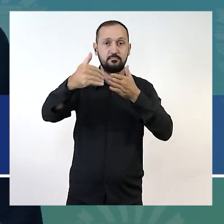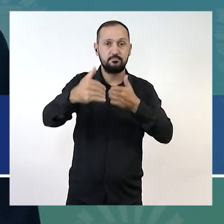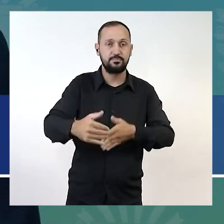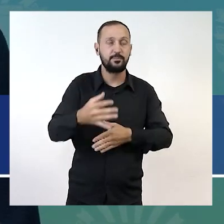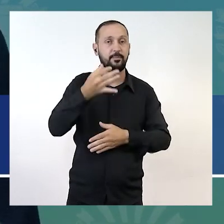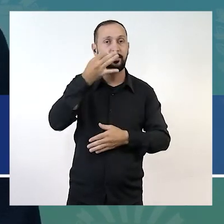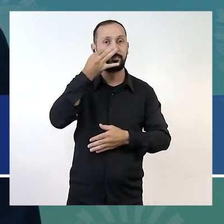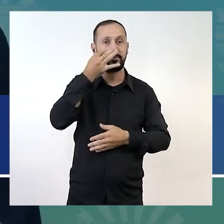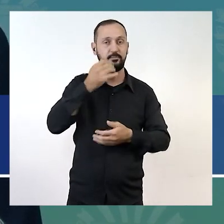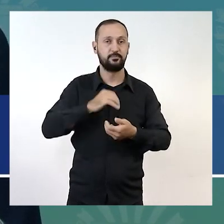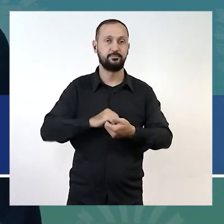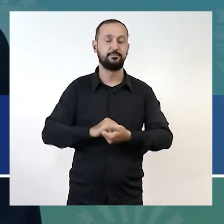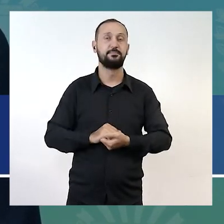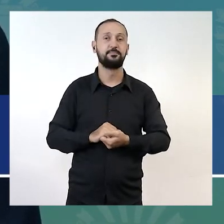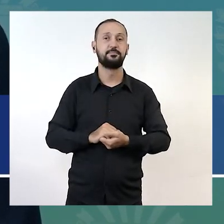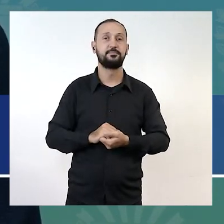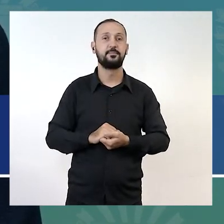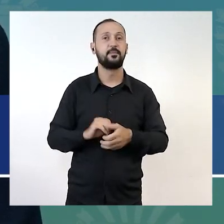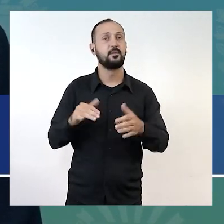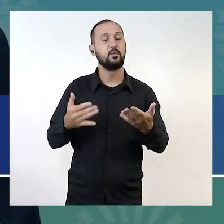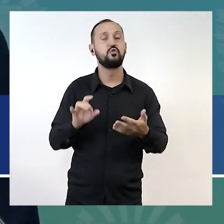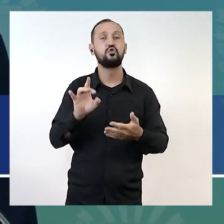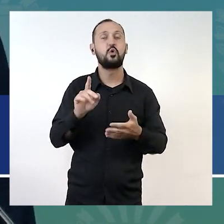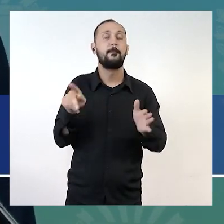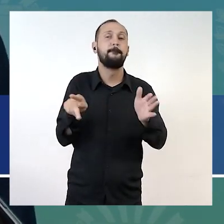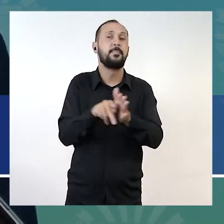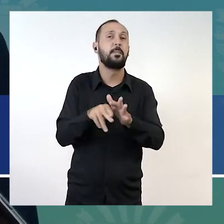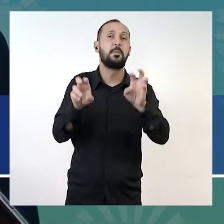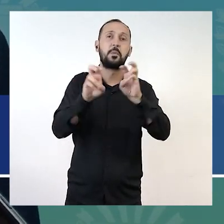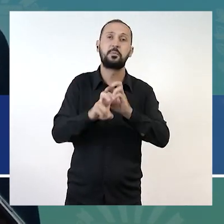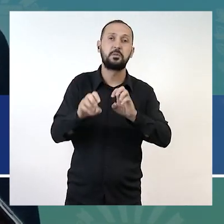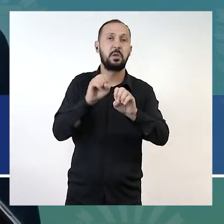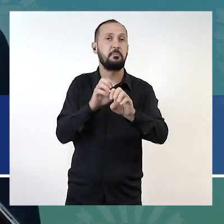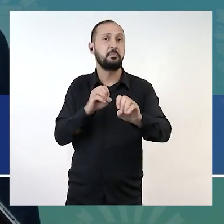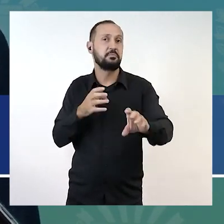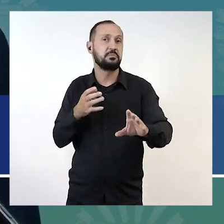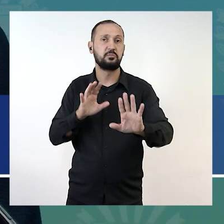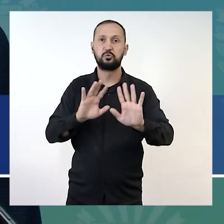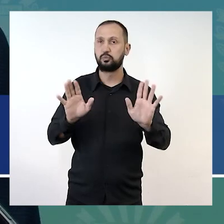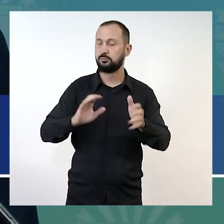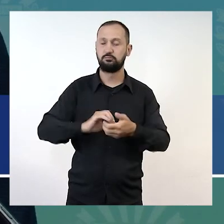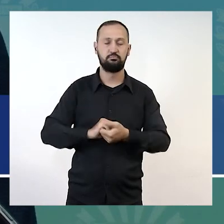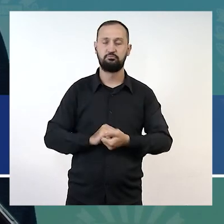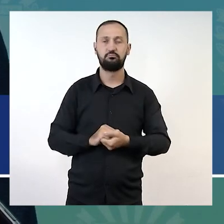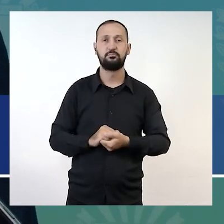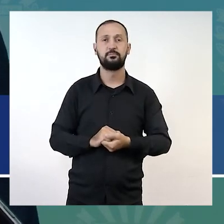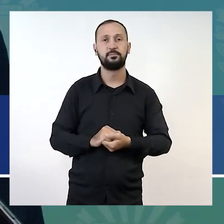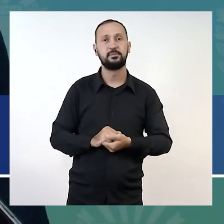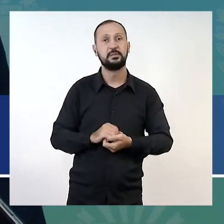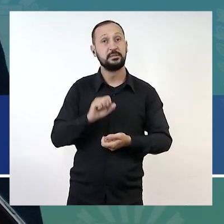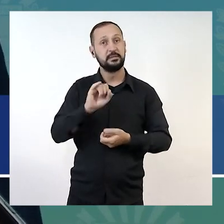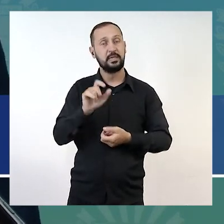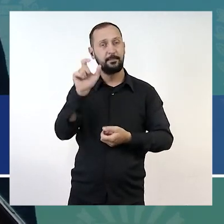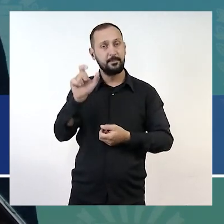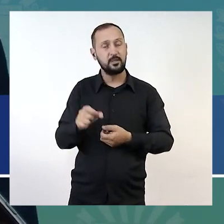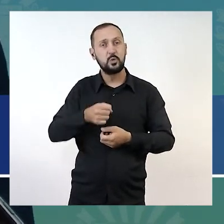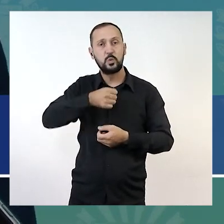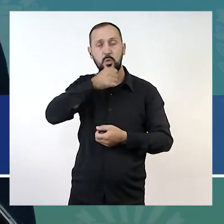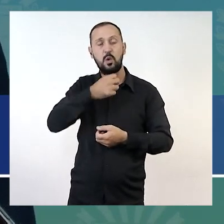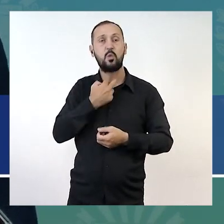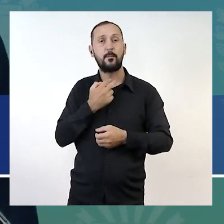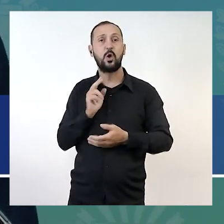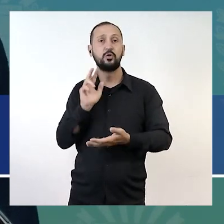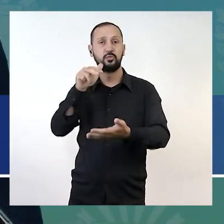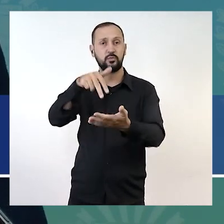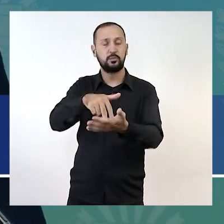de forma presencial, de forma física, e não pelo meio eletrônico ou telefônico apenas. Se a pessoa idosa